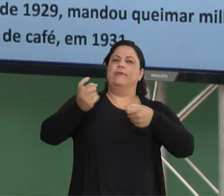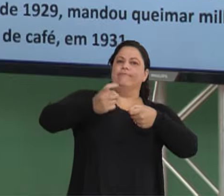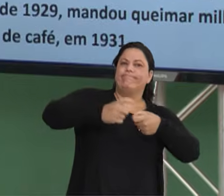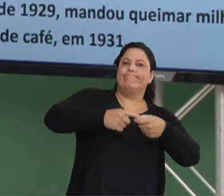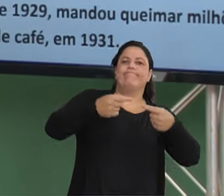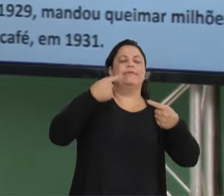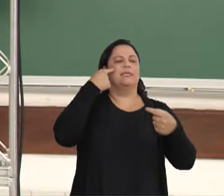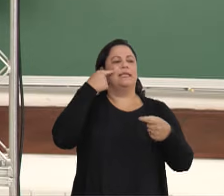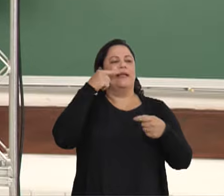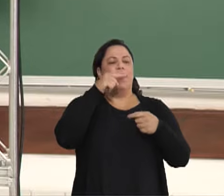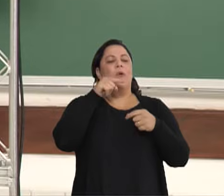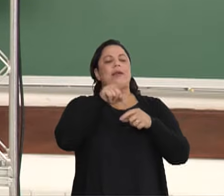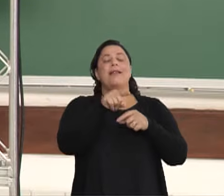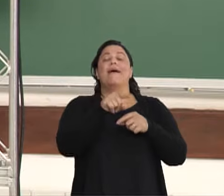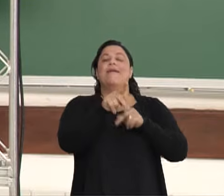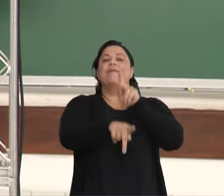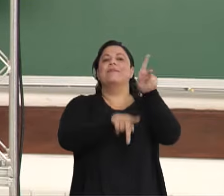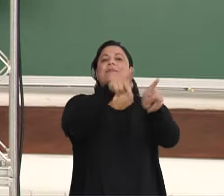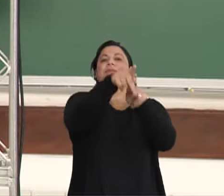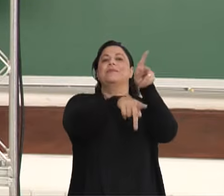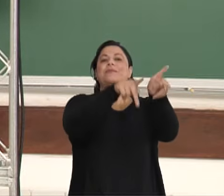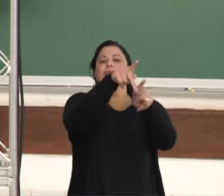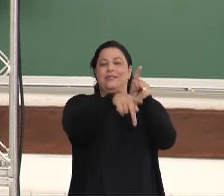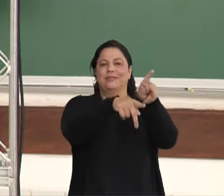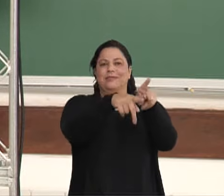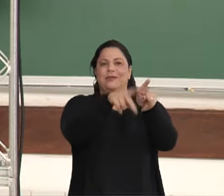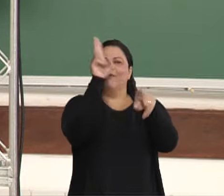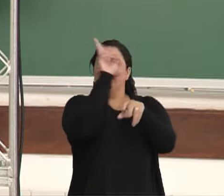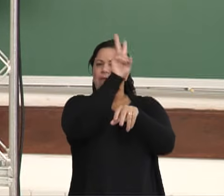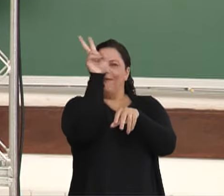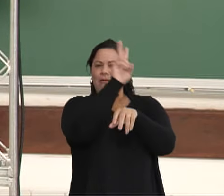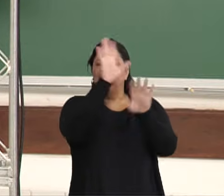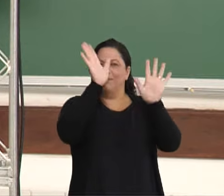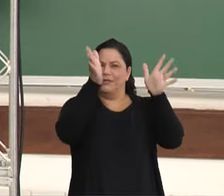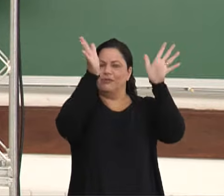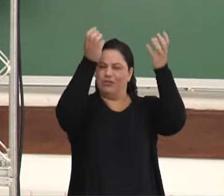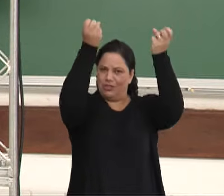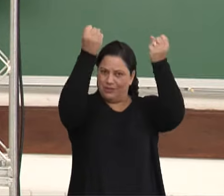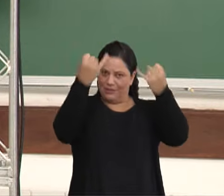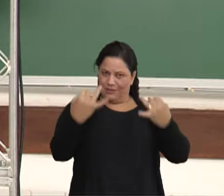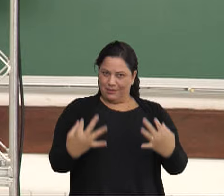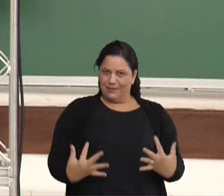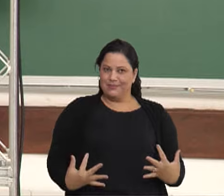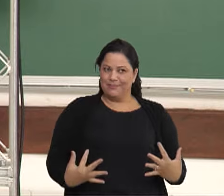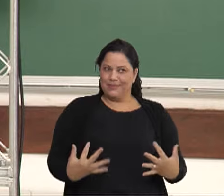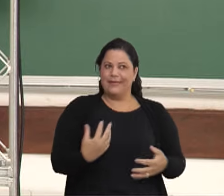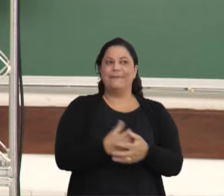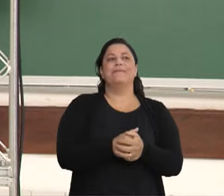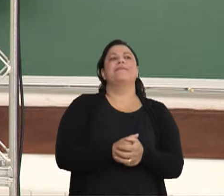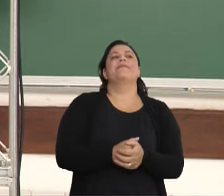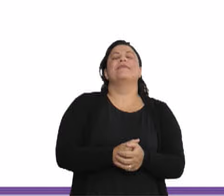disso? Ele ainda... a intenção dele ao nomear os interventores é